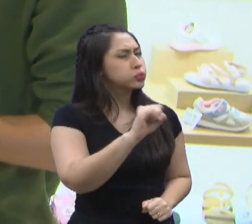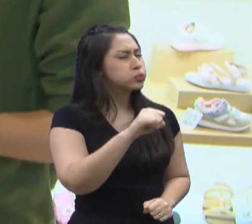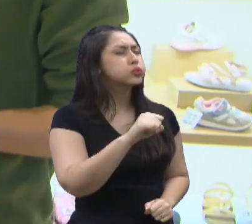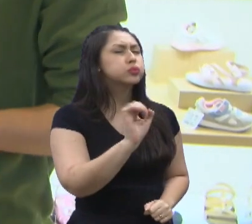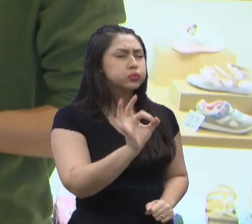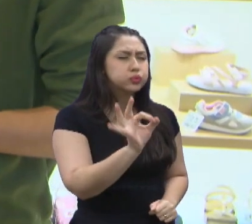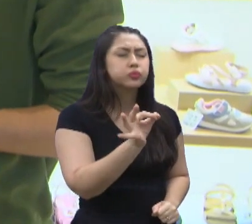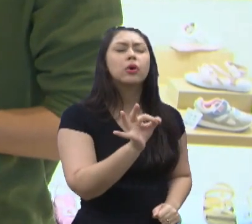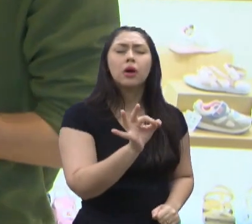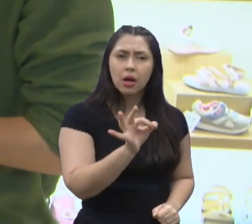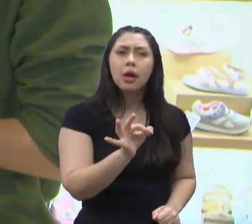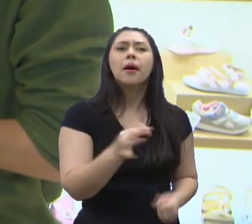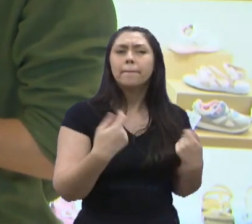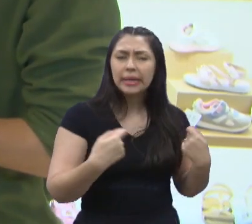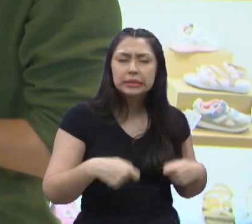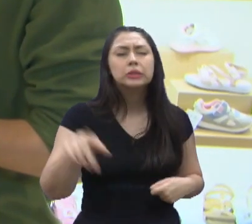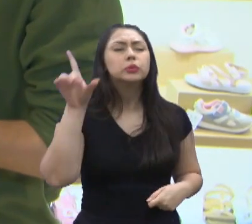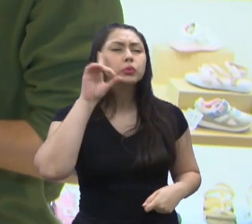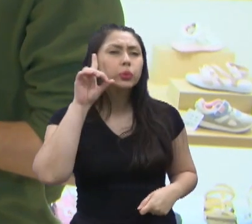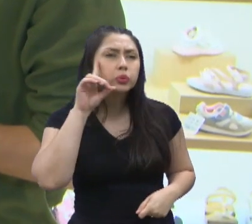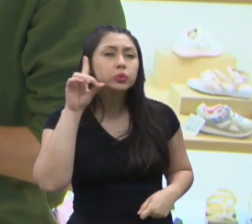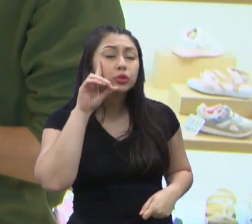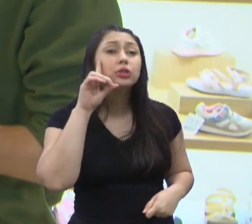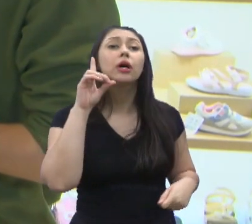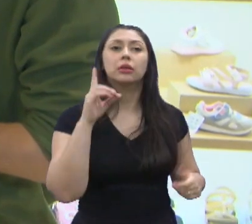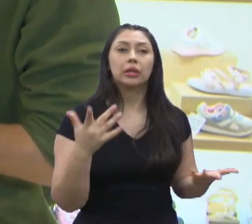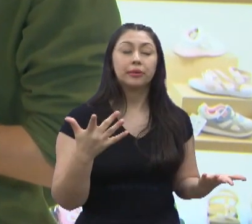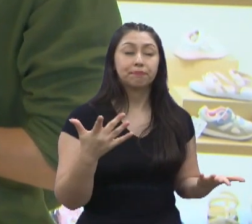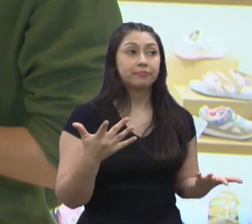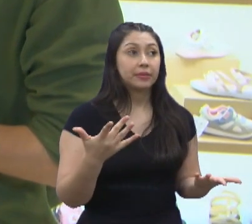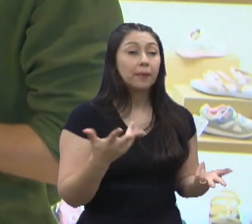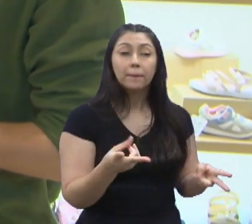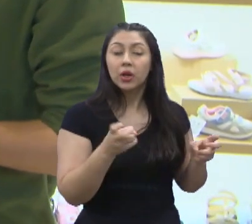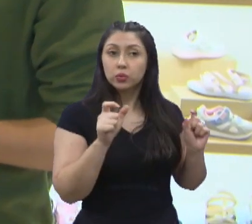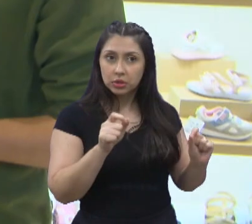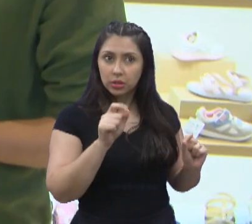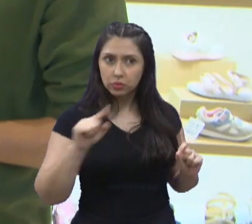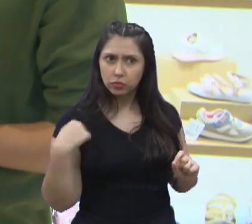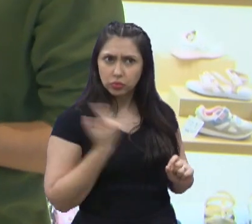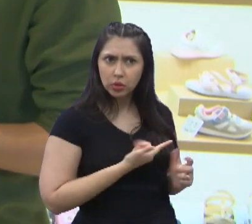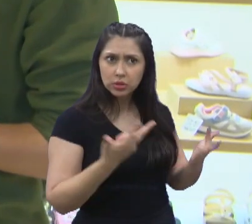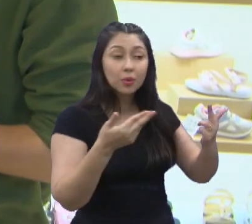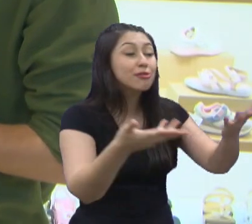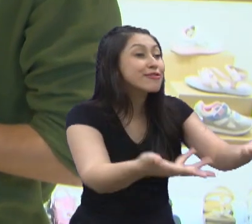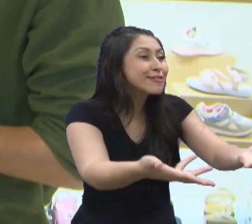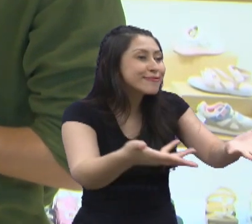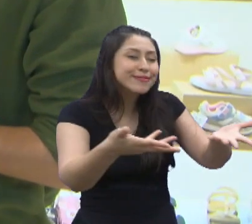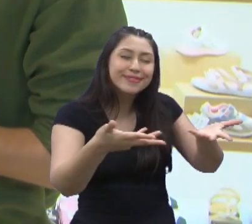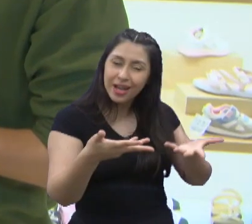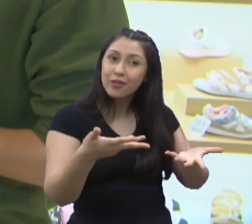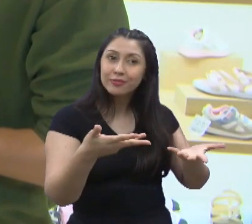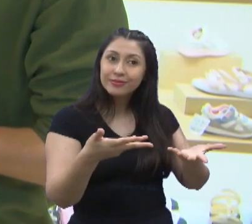nosso processo, do nosso dia a dia. Então, o que a gente precisa entender? Assim, a gente faz parte da recepção da loja, trazer o cliente